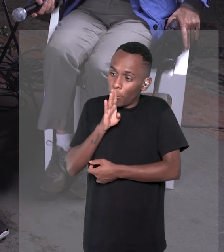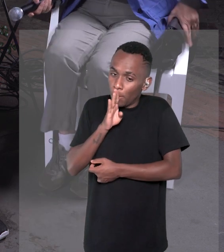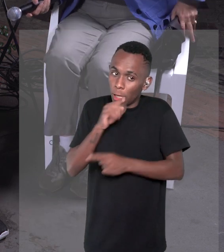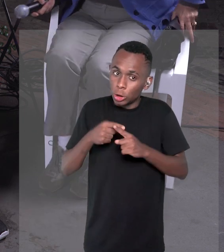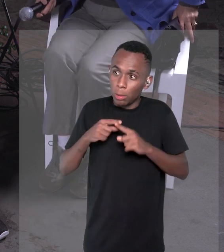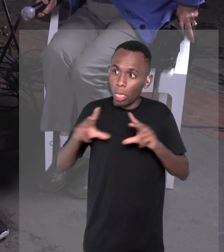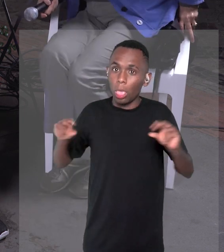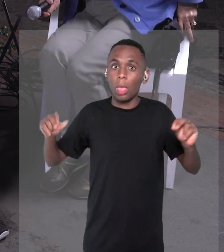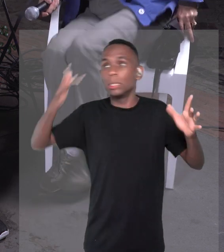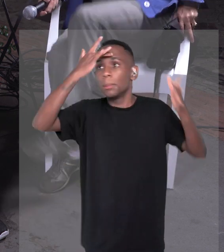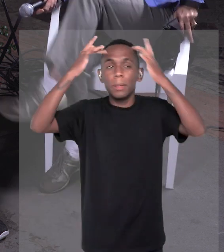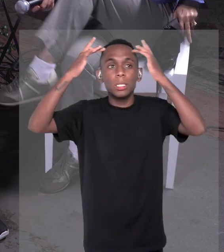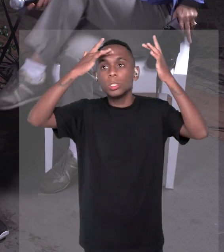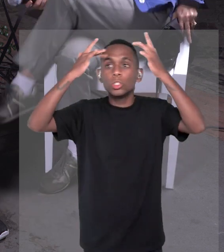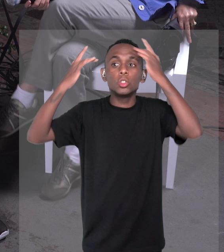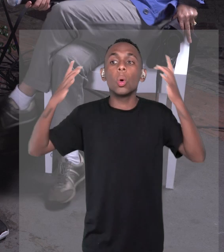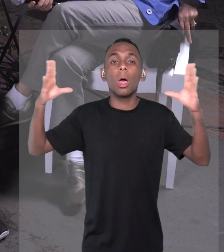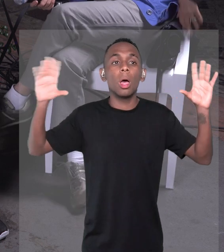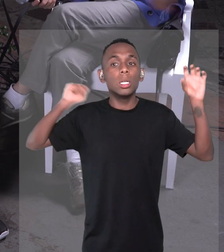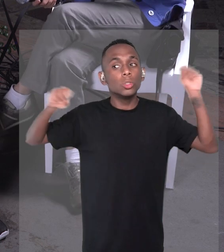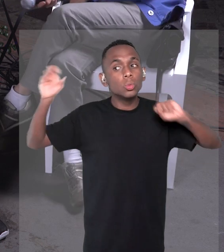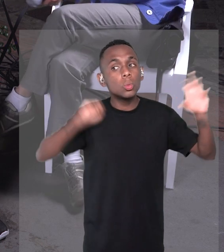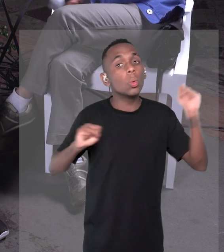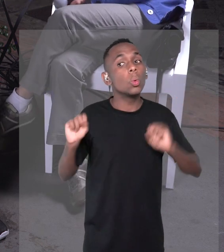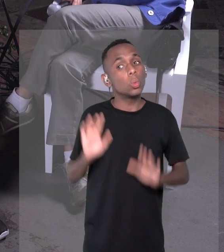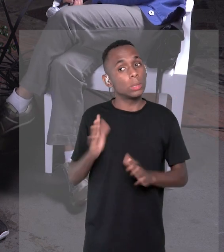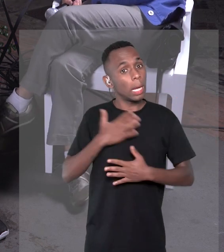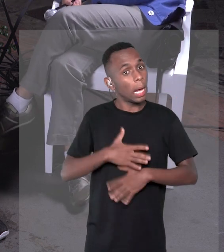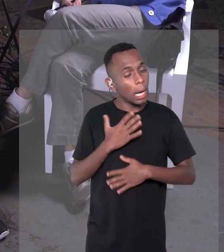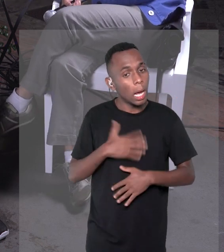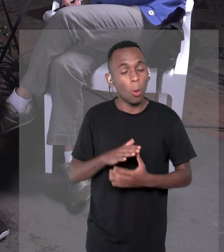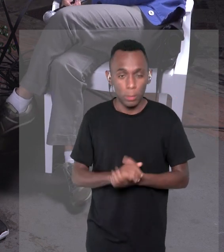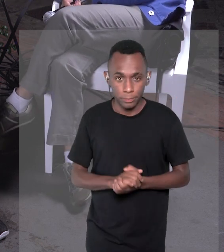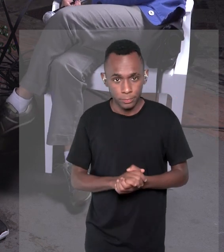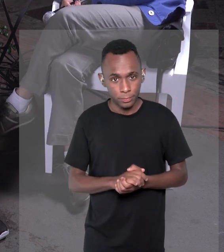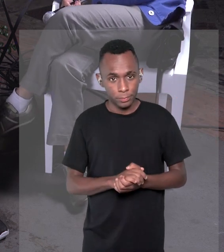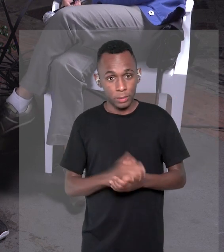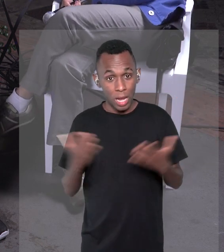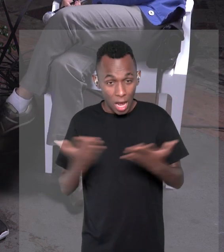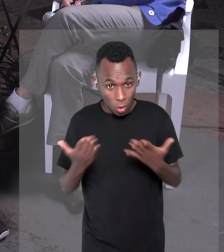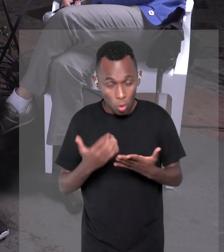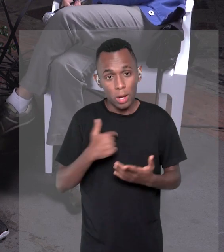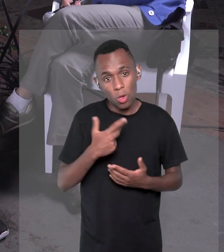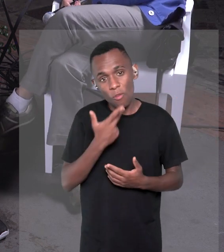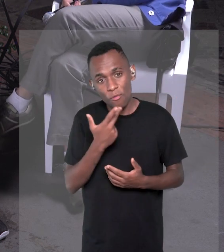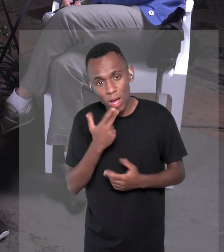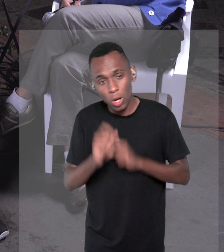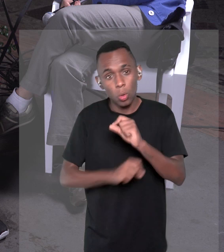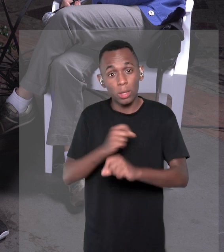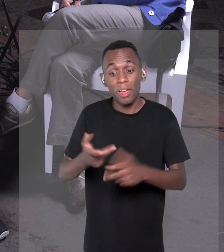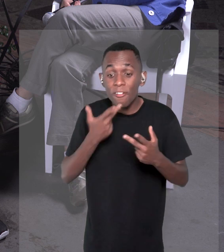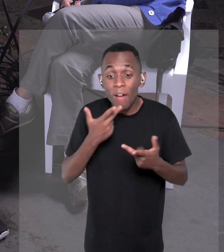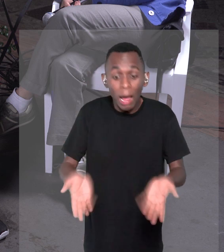é nem o sobrinho só, me esgana. A rua, tia, quer dizer, tem uma consciência, uma ciência